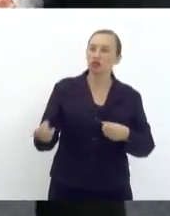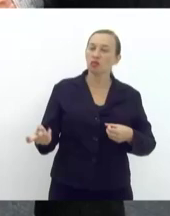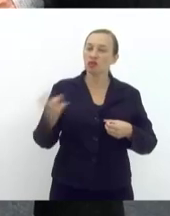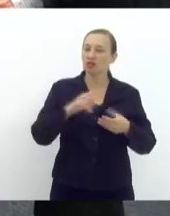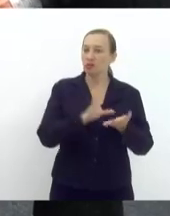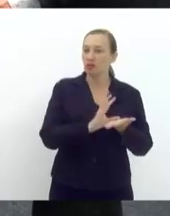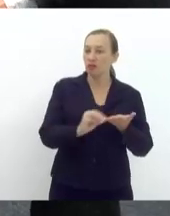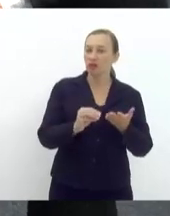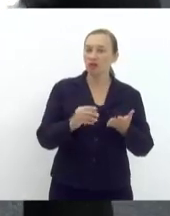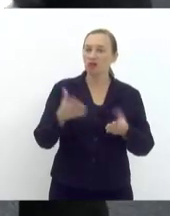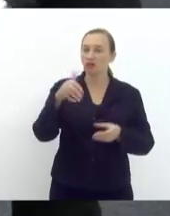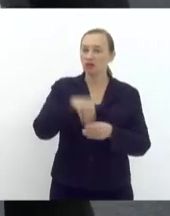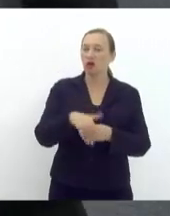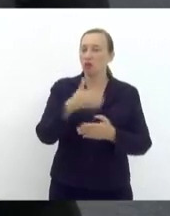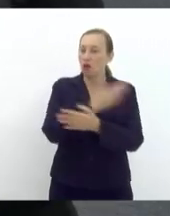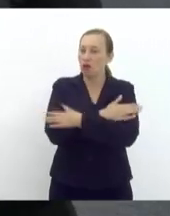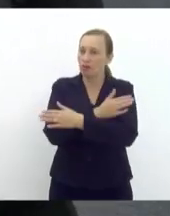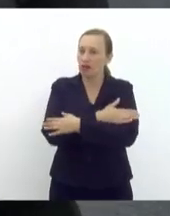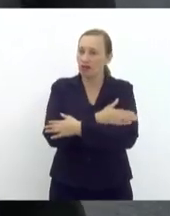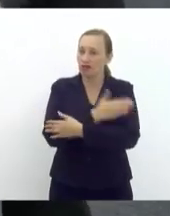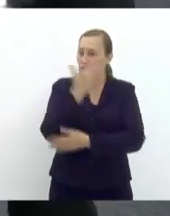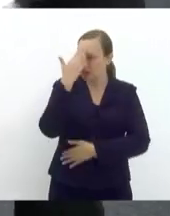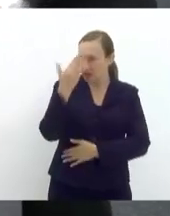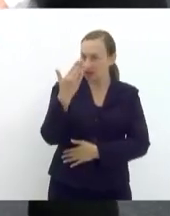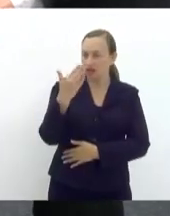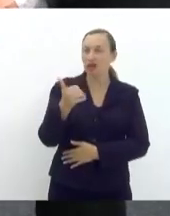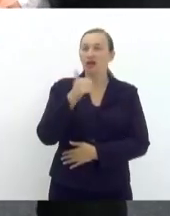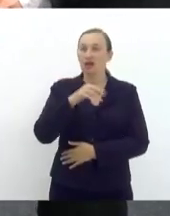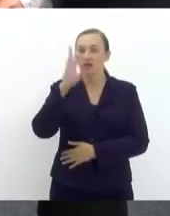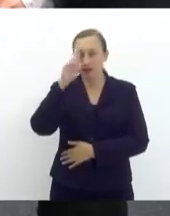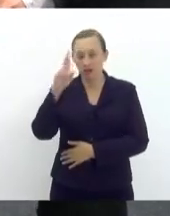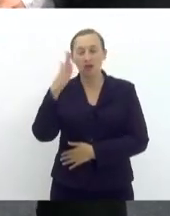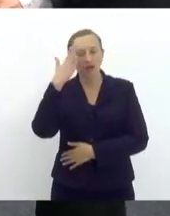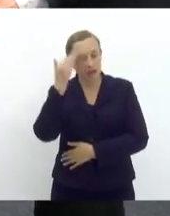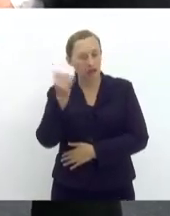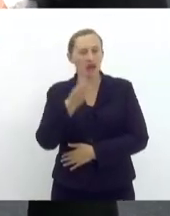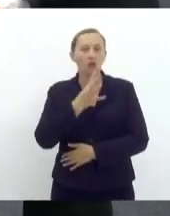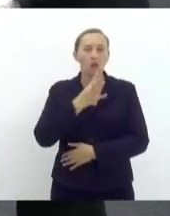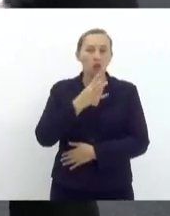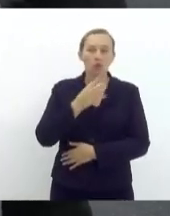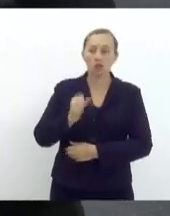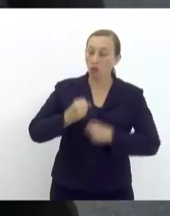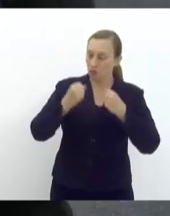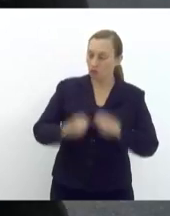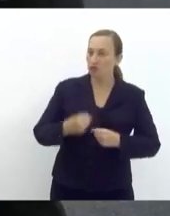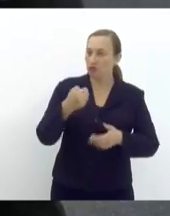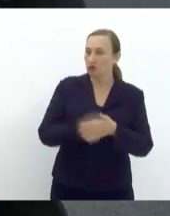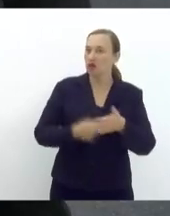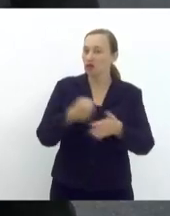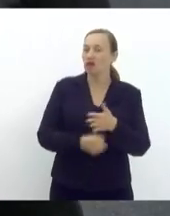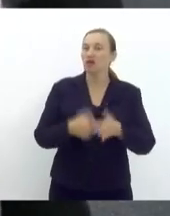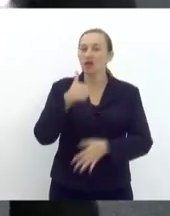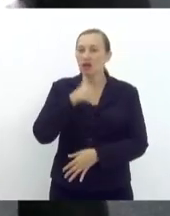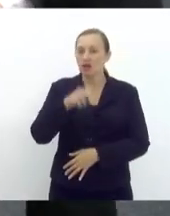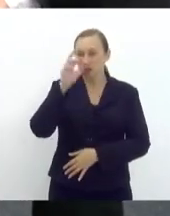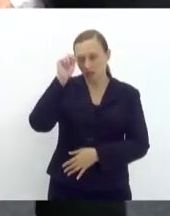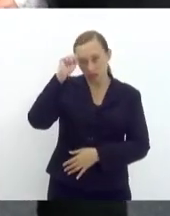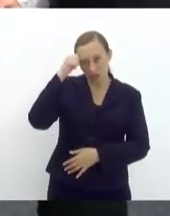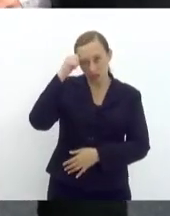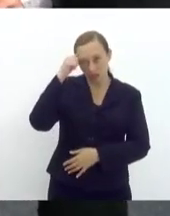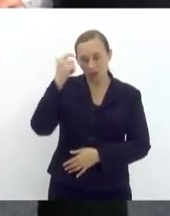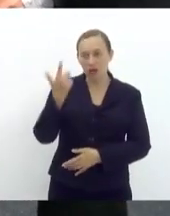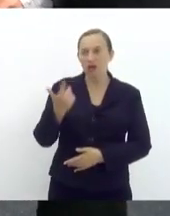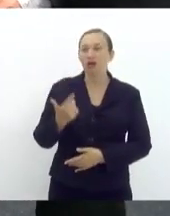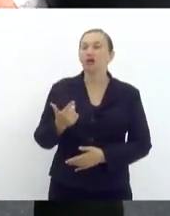meu abraço minha gratidão por a vossa excelência ser quem é e ser firme na luta em defesa das nossas mulheres em principal